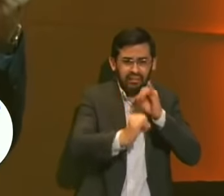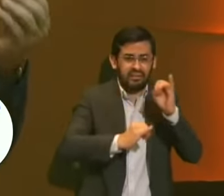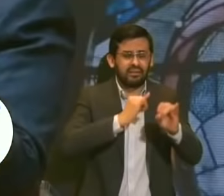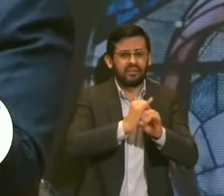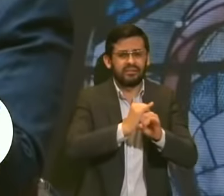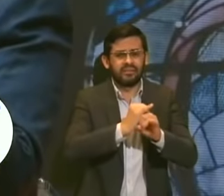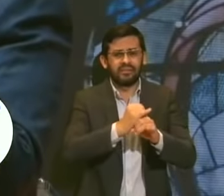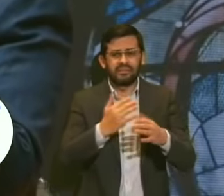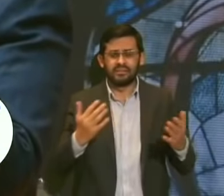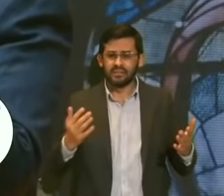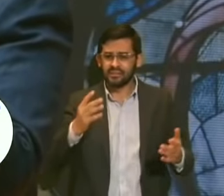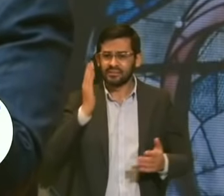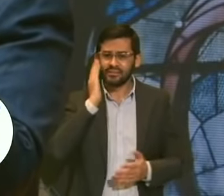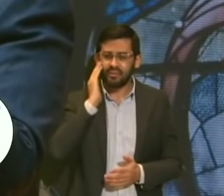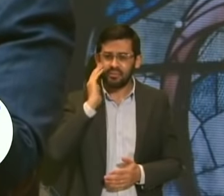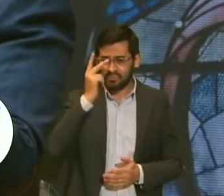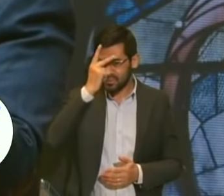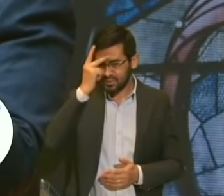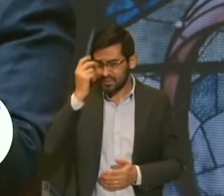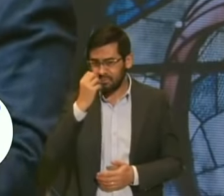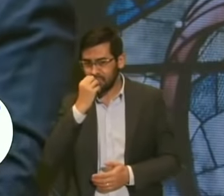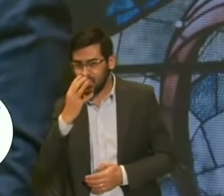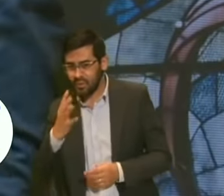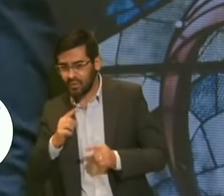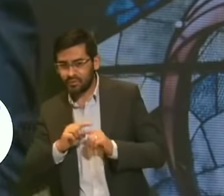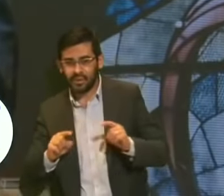Gente boa.